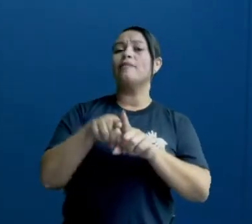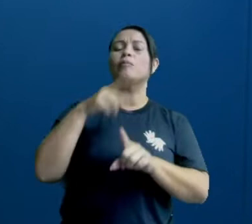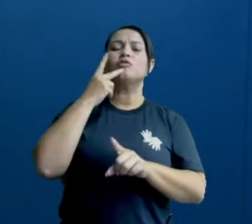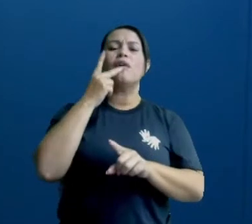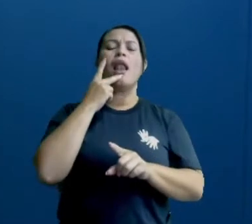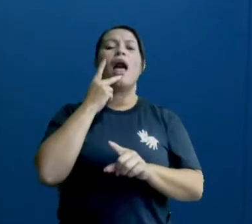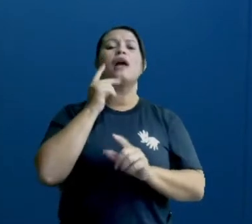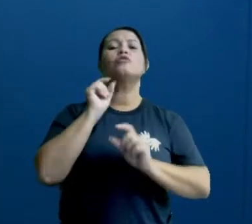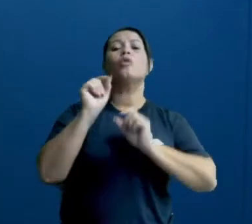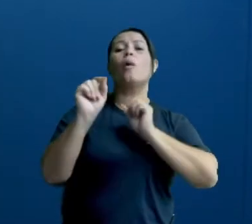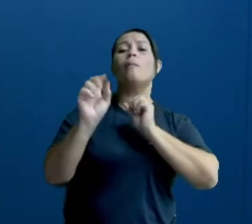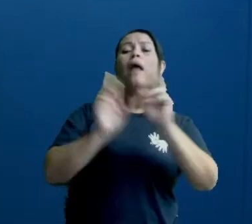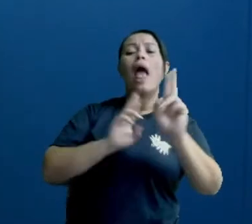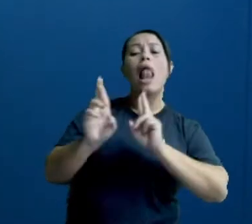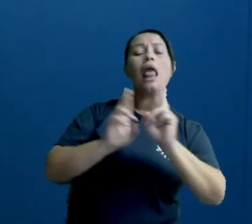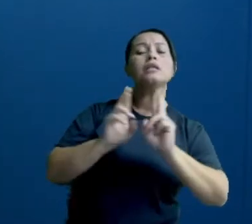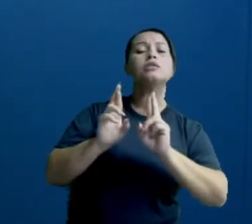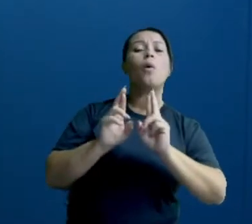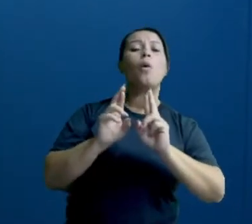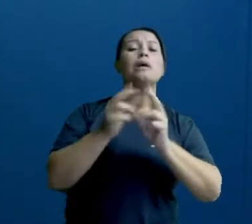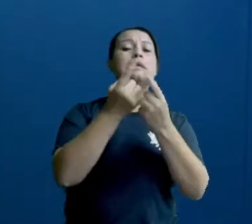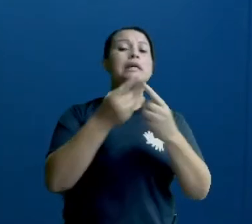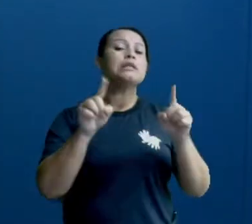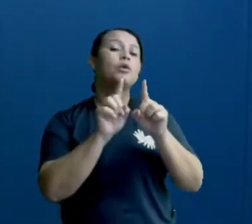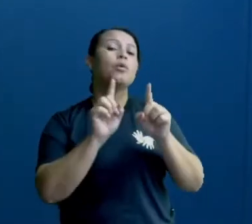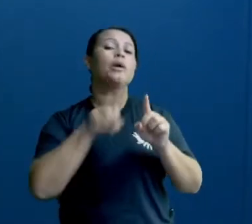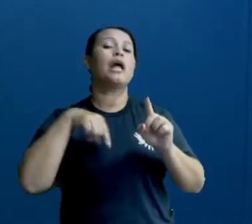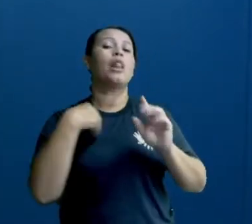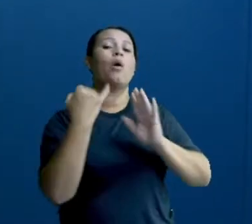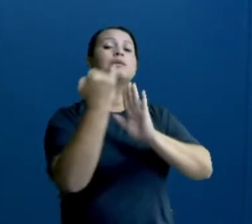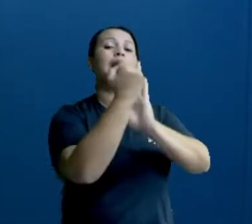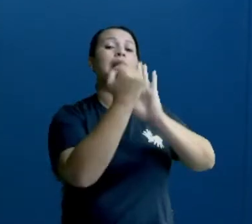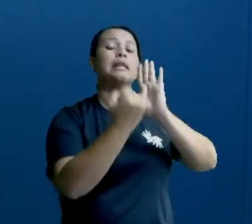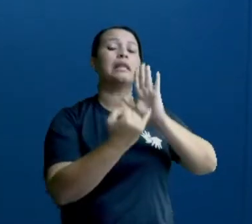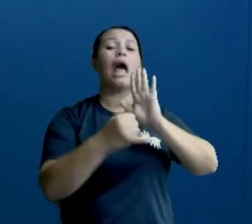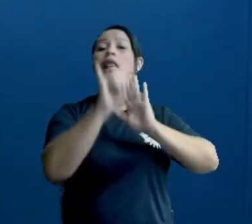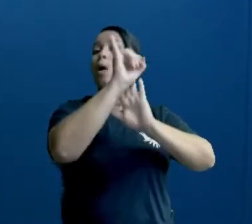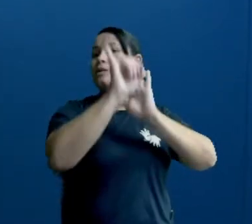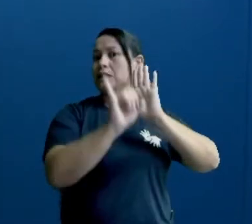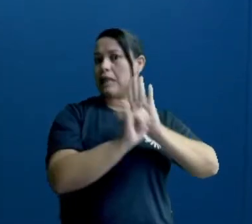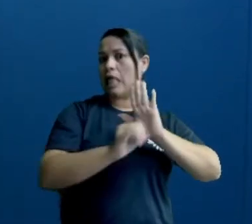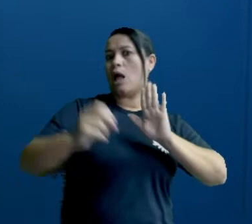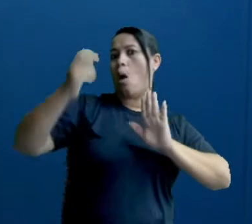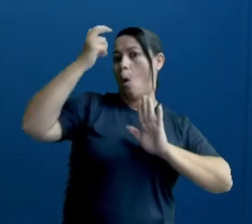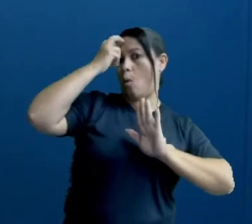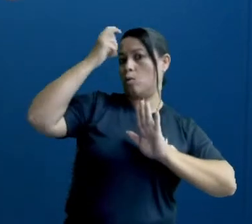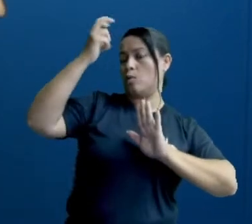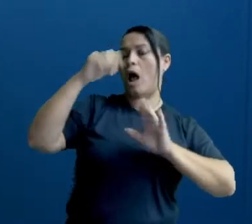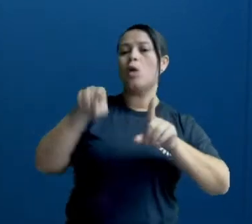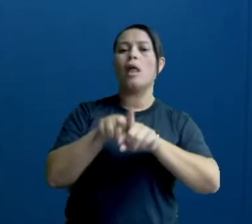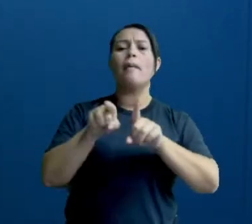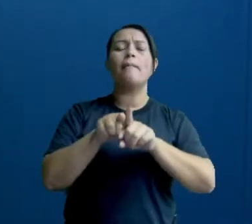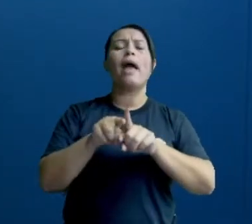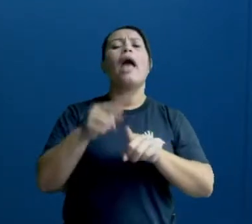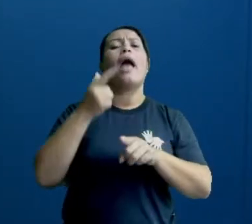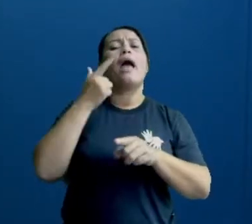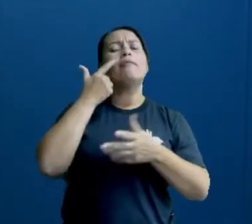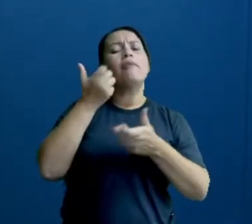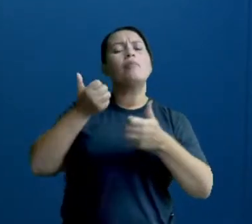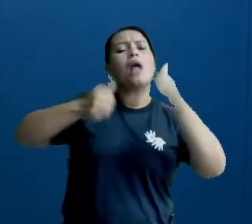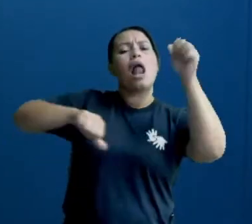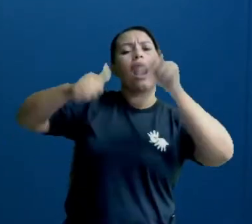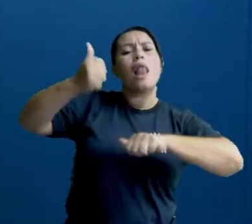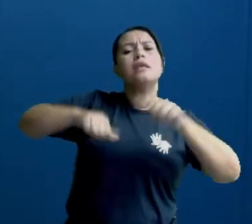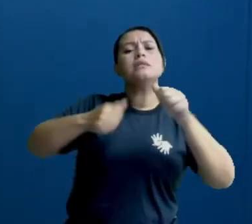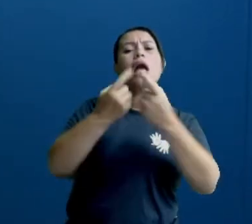estabelecer relações entre o hino e a nossa identidade, né? Nossa identidade cultural. Analisar o hino da